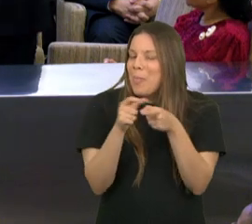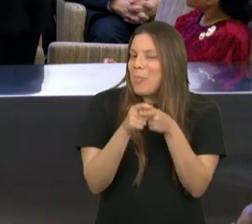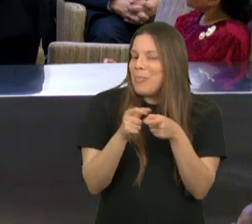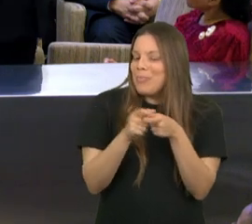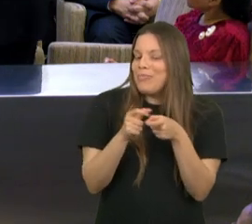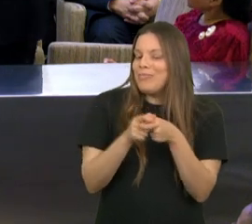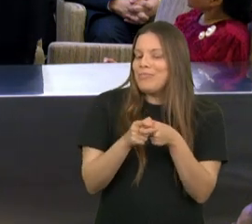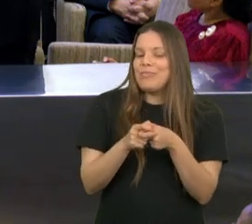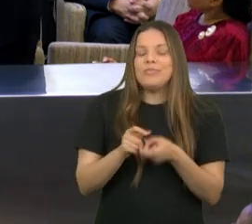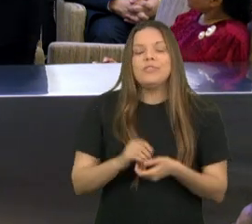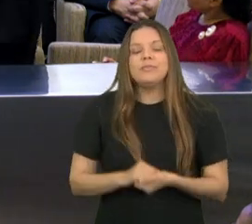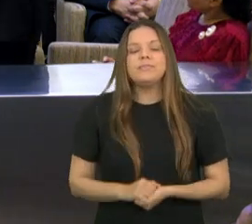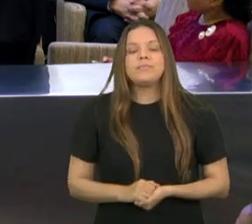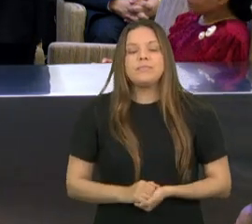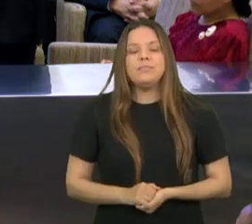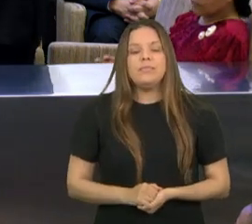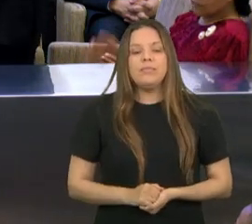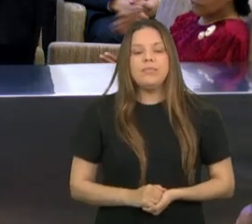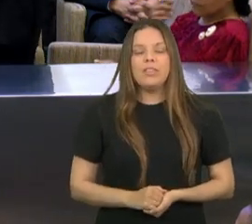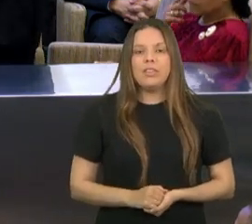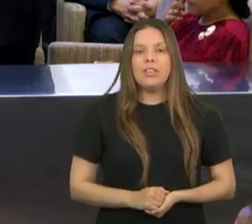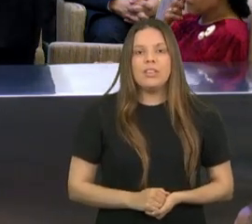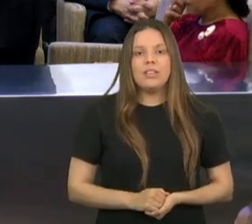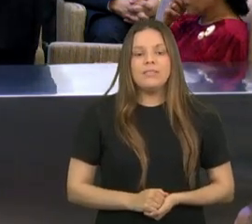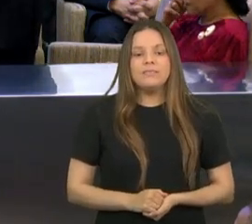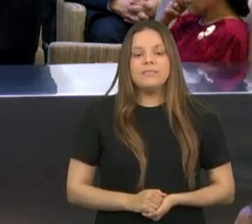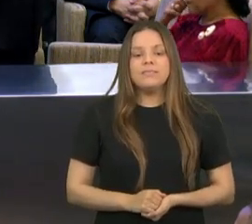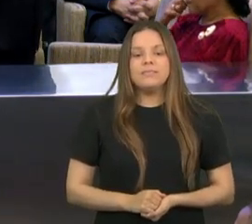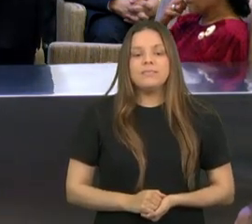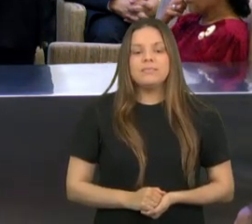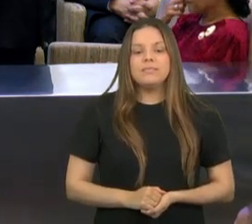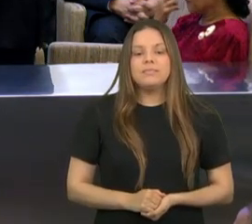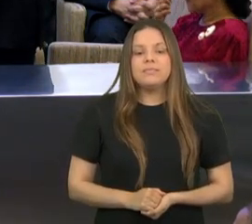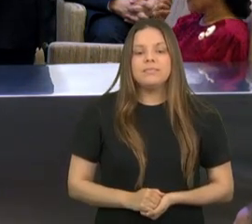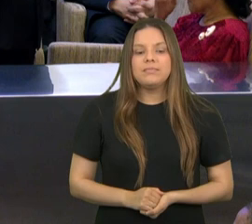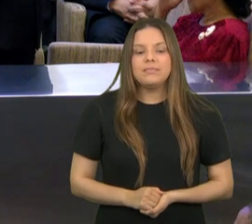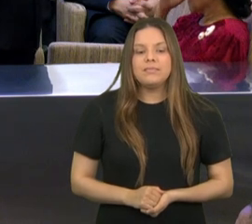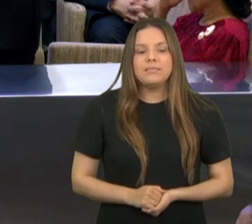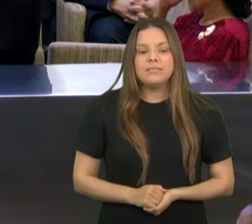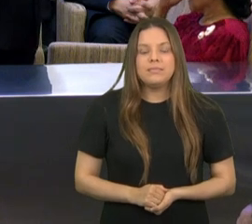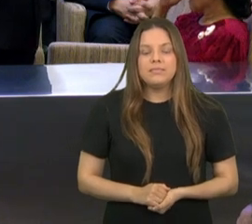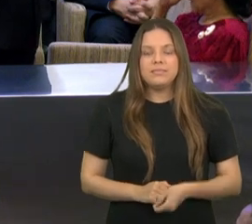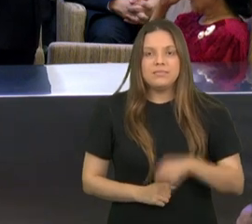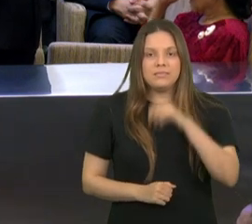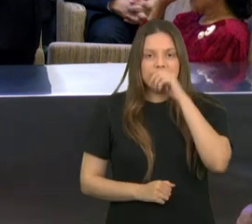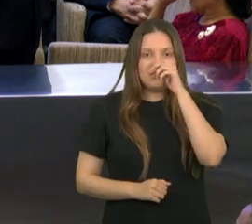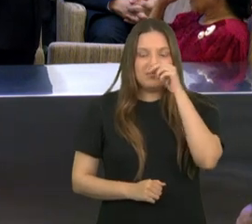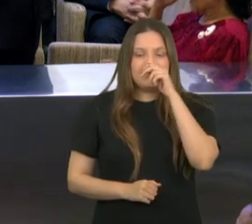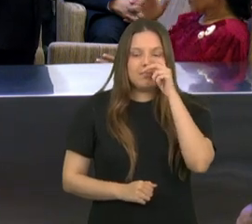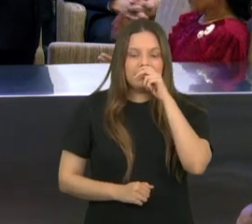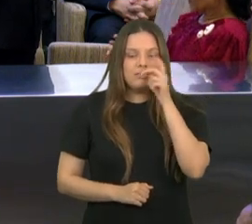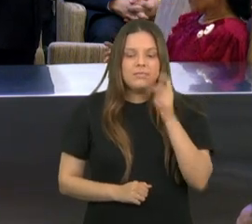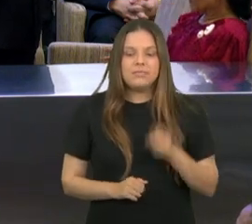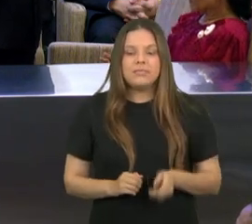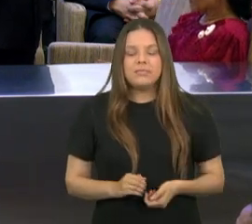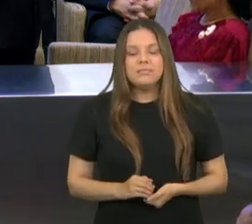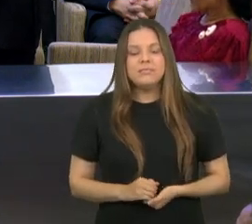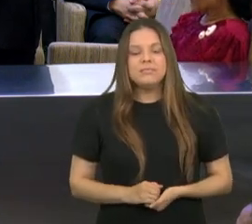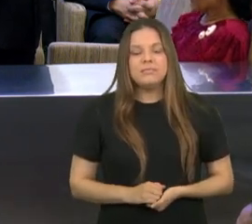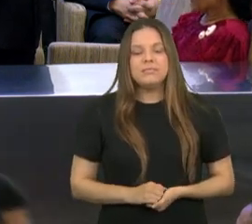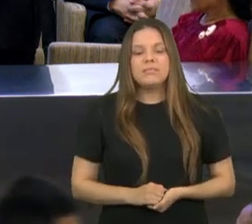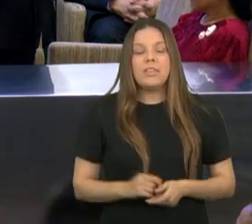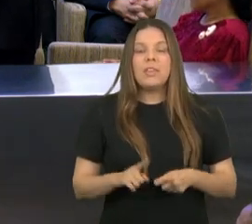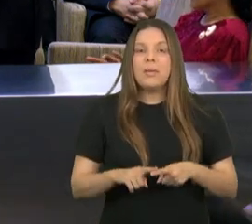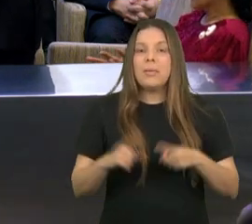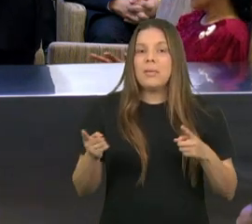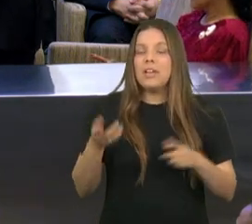Foi, eles disseram que eu tinha que falar e terminou falando muito, não foi? Mas, assim, queria só